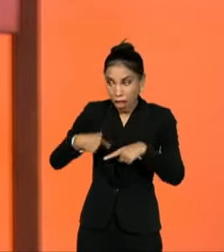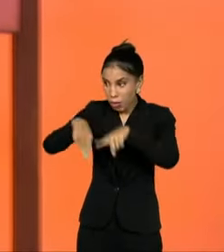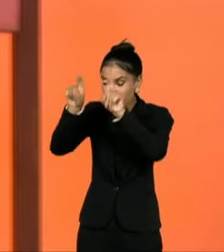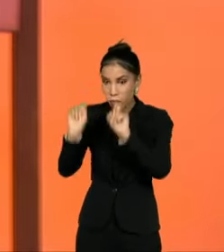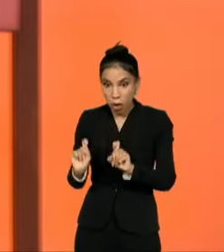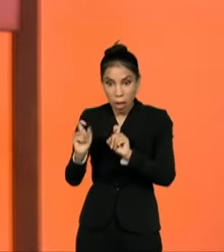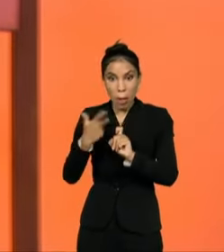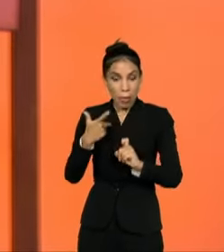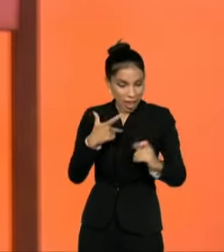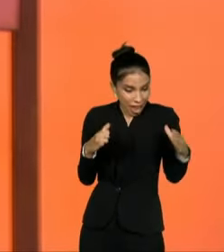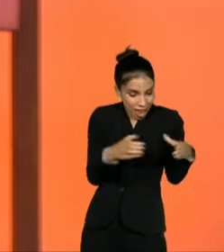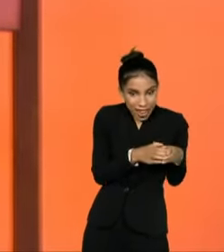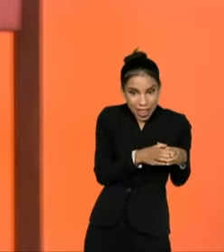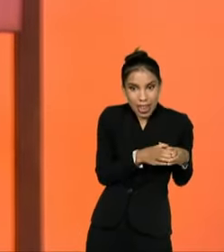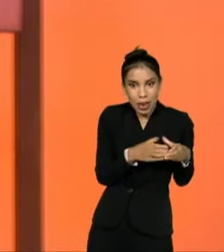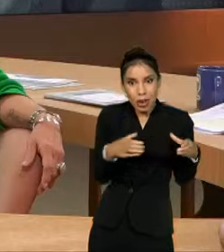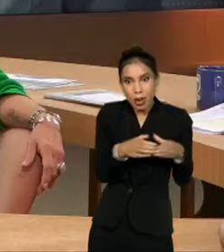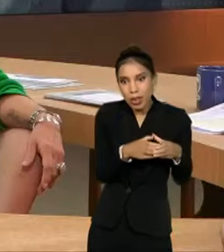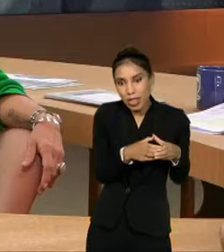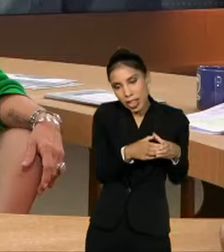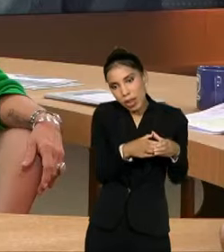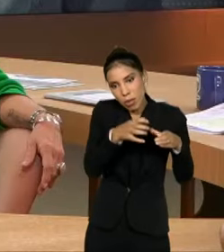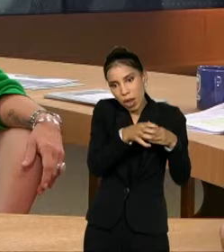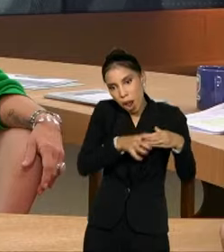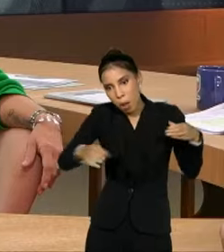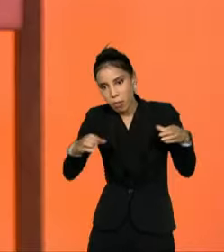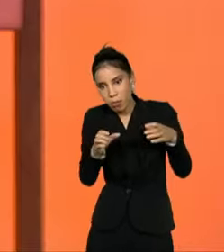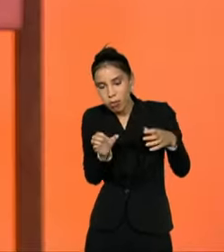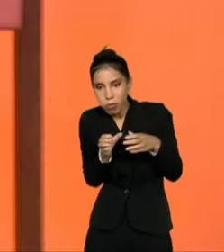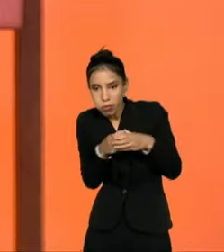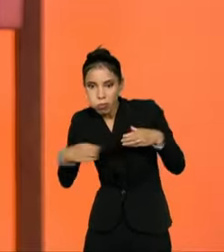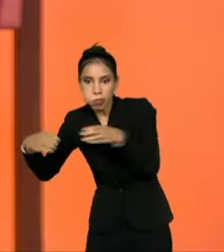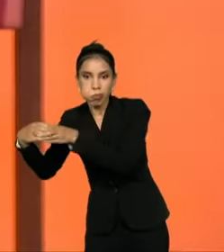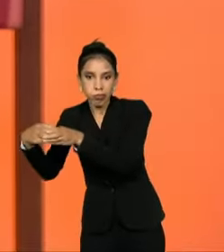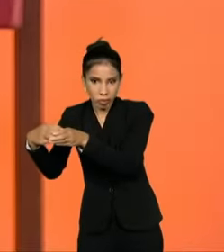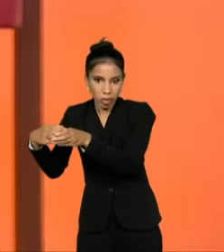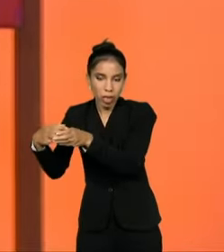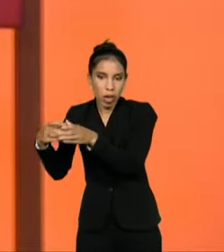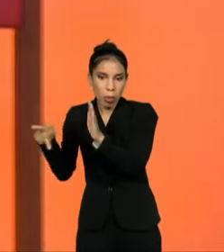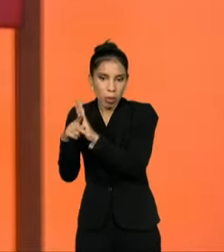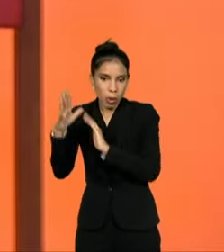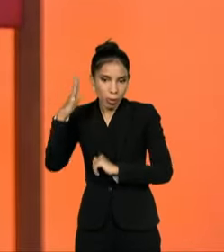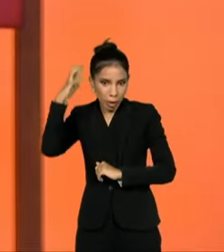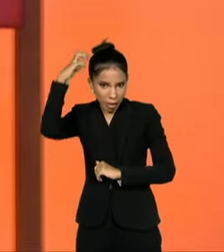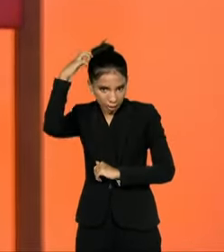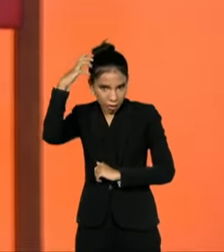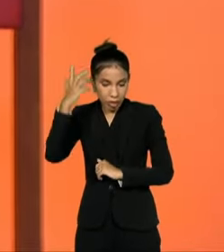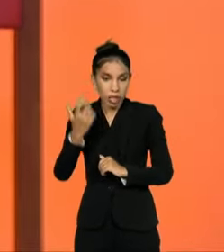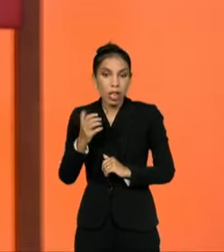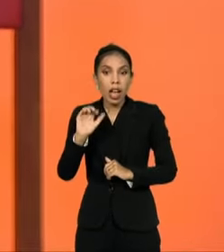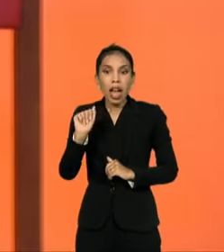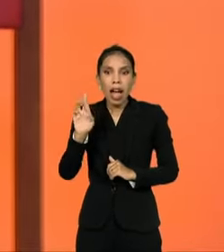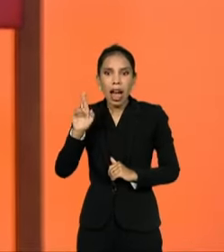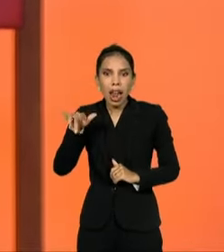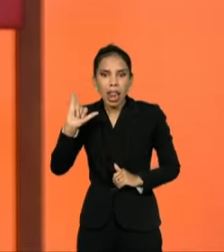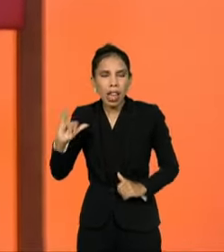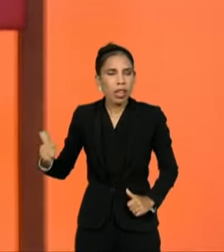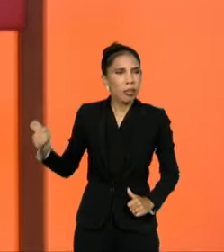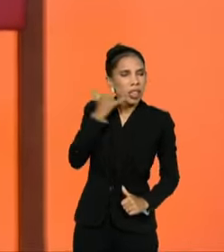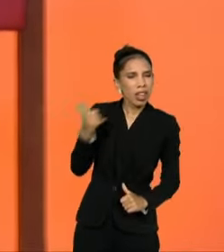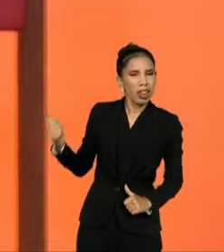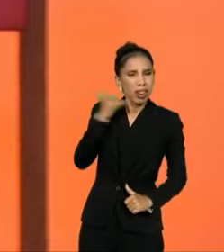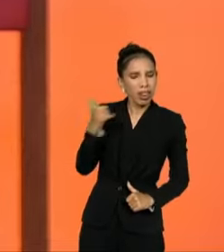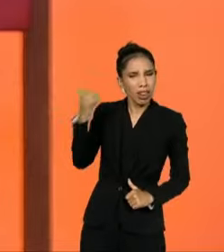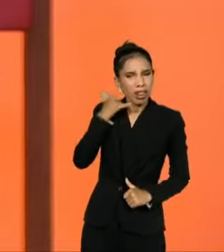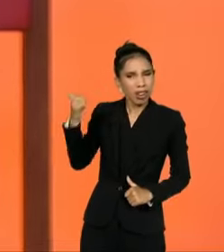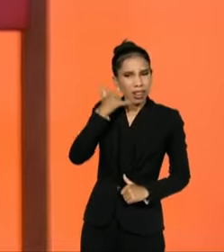minha equipe, para a equipe dela. Porque, claro, a equipe ia ser, né, de onde ela vem, que era a nossa equipe. E ela monta lá. E o Arley está me ligando.